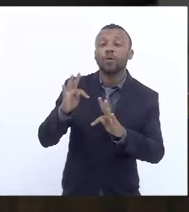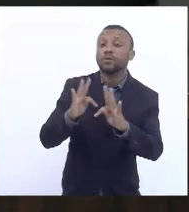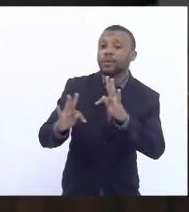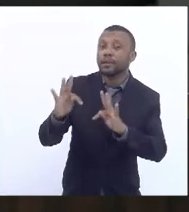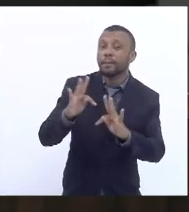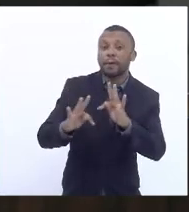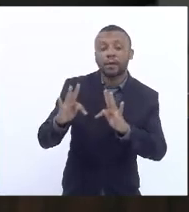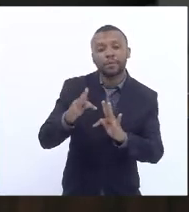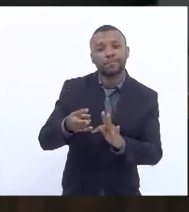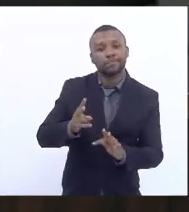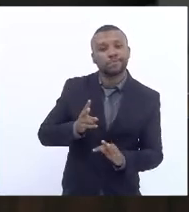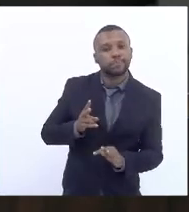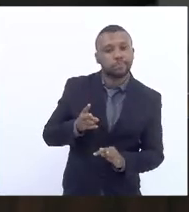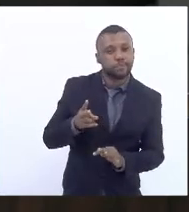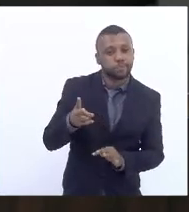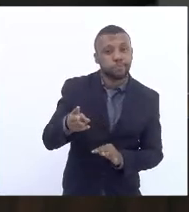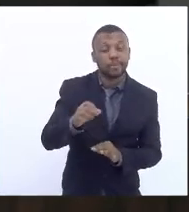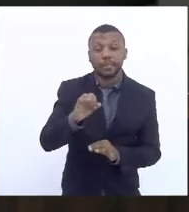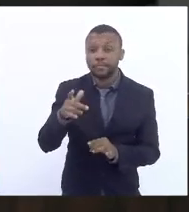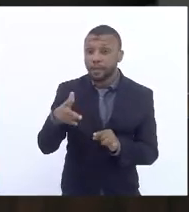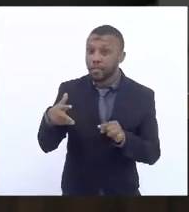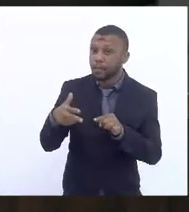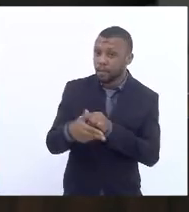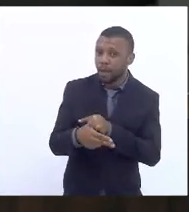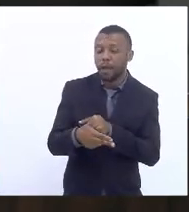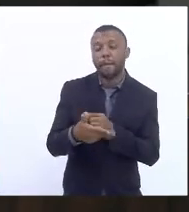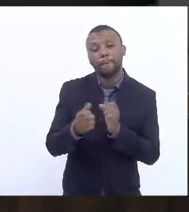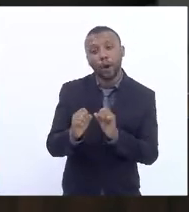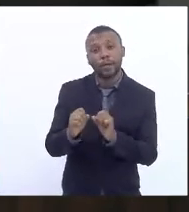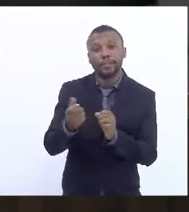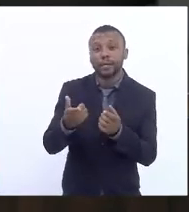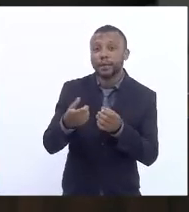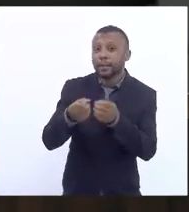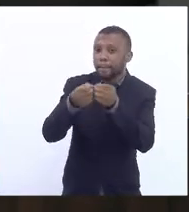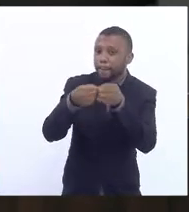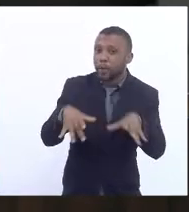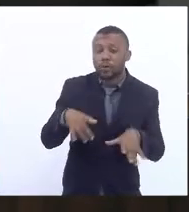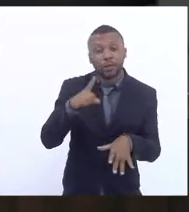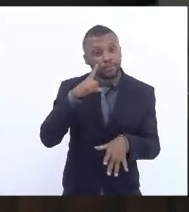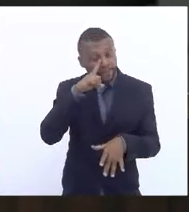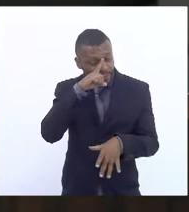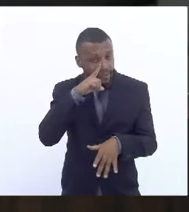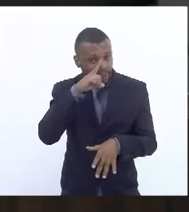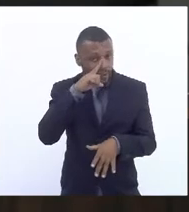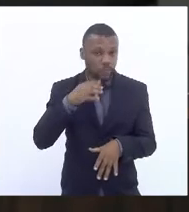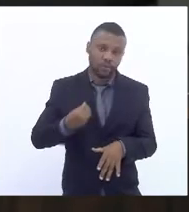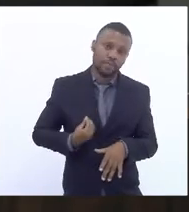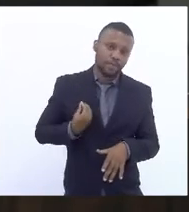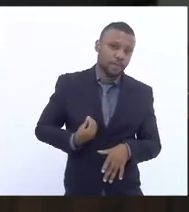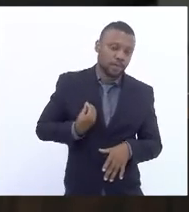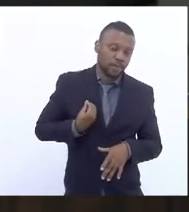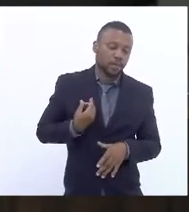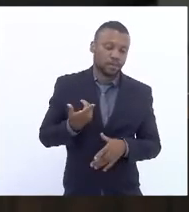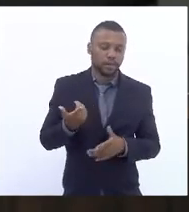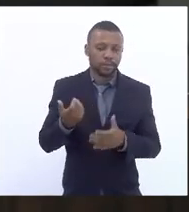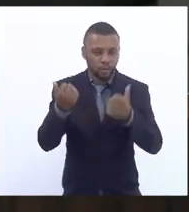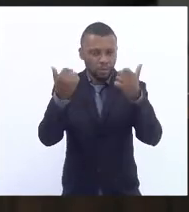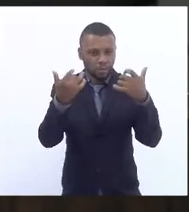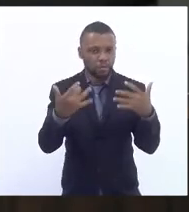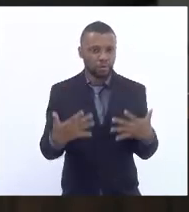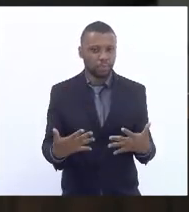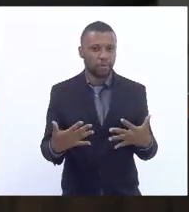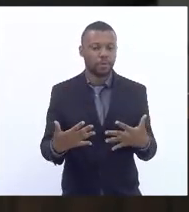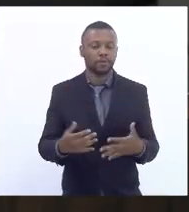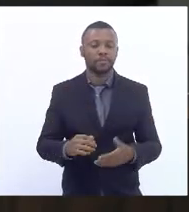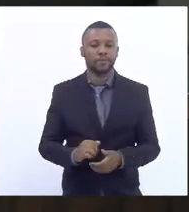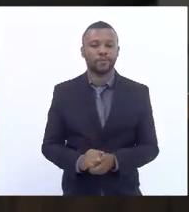cuja interrupção do tratamento possa acarretar risco de vida e dar outras providências na forma que menciona.